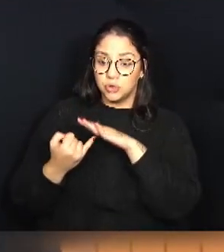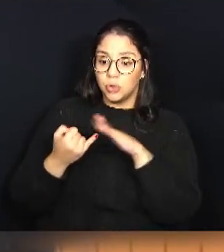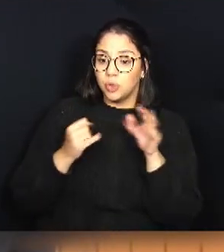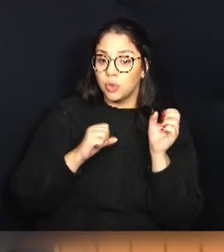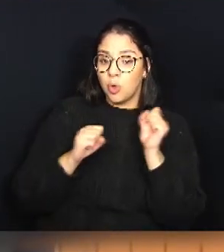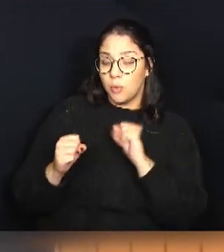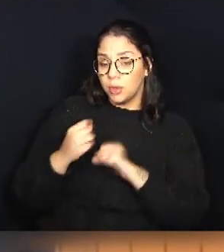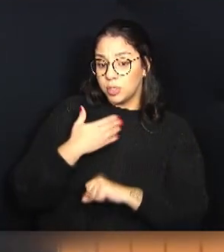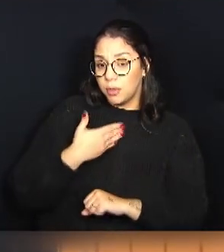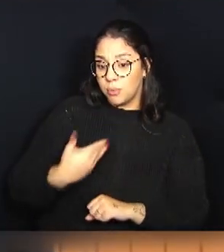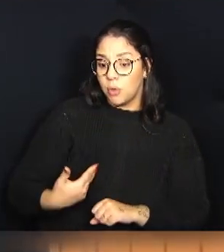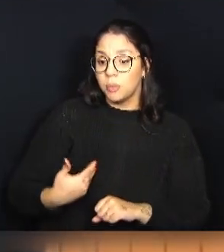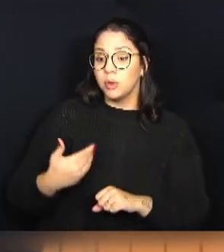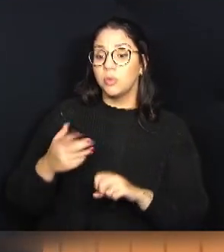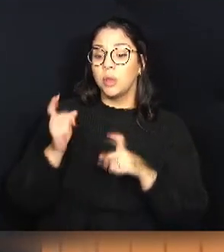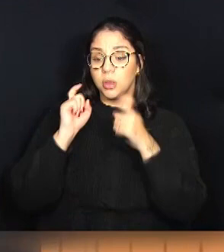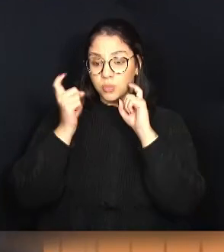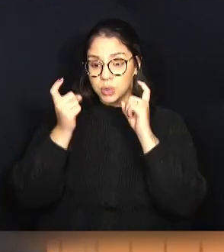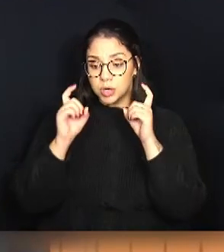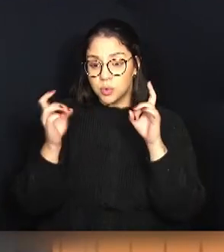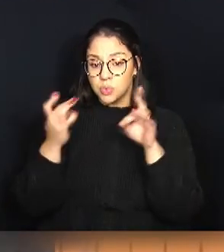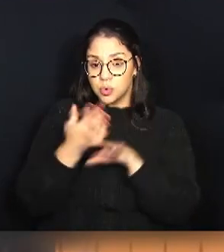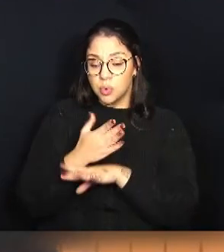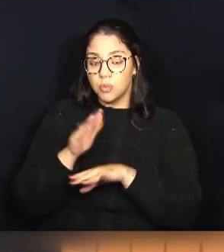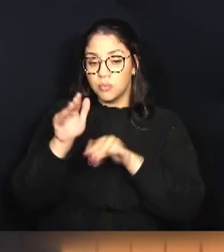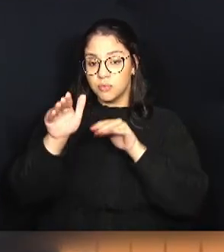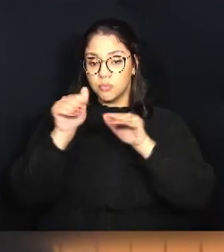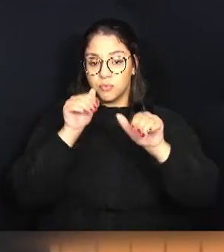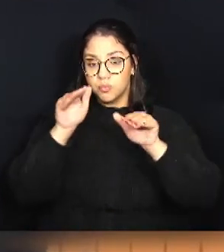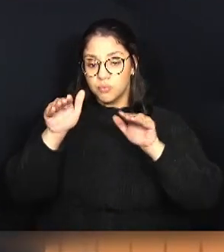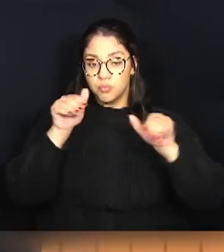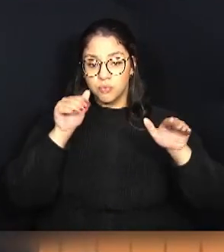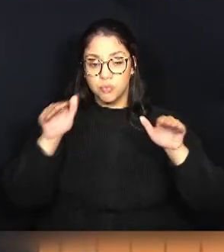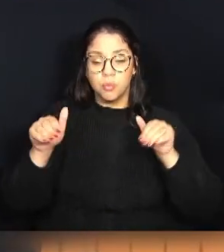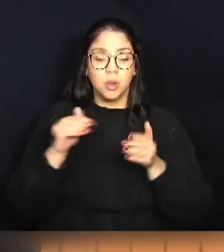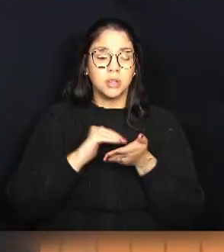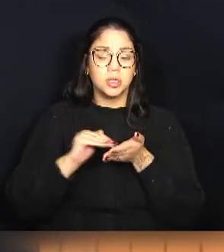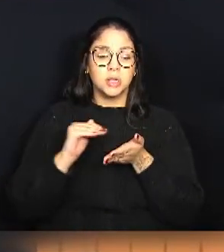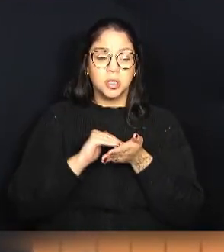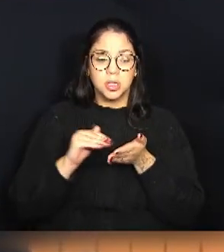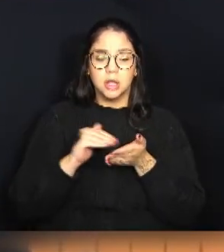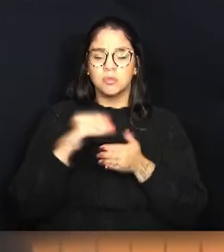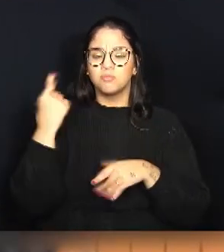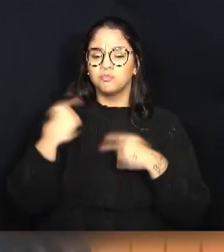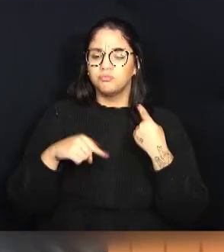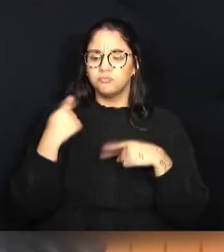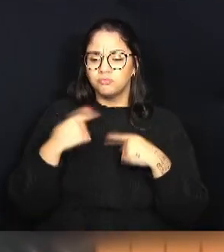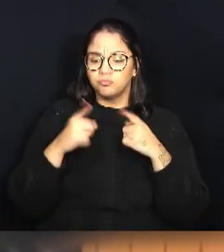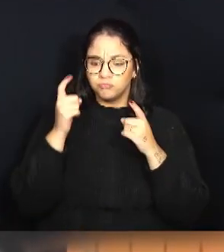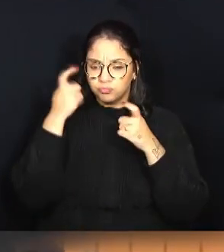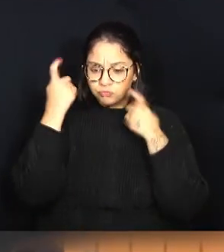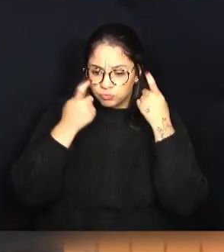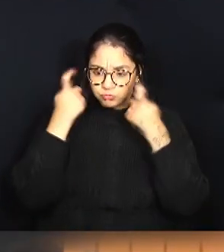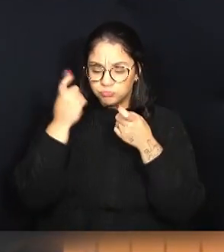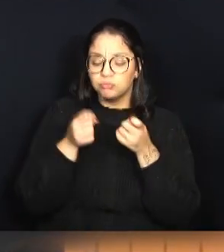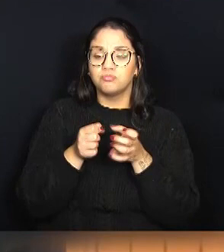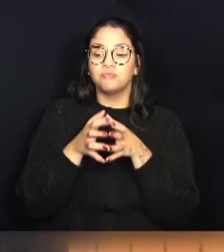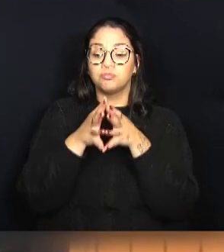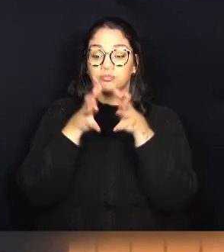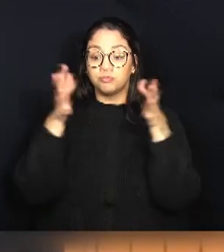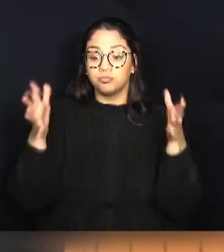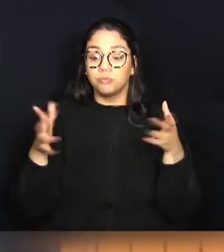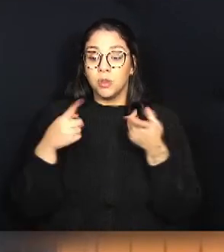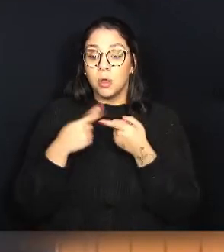público. Terminamos a reunião, vamos convocar os secretários, vamos debater, a reunião está ampla, né, porque nós